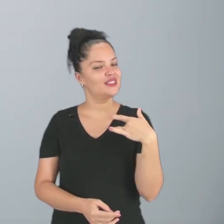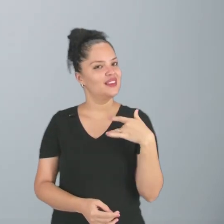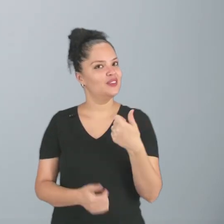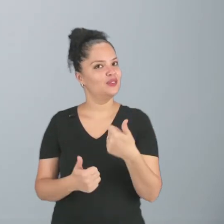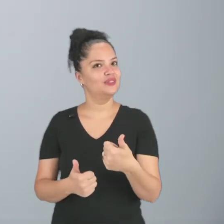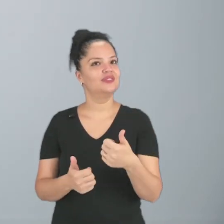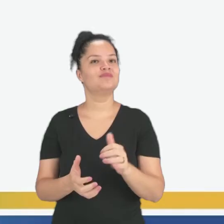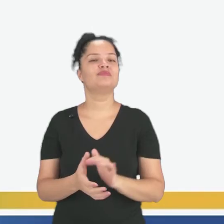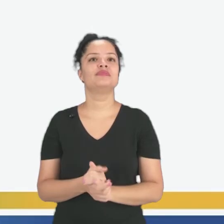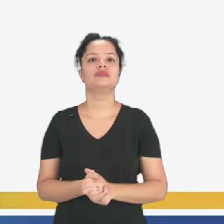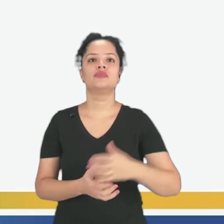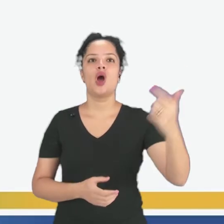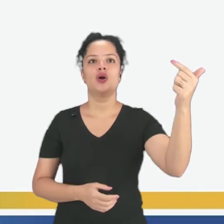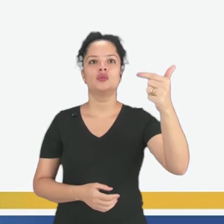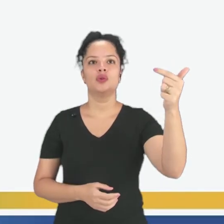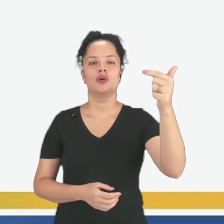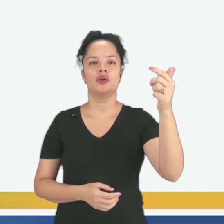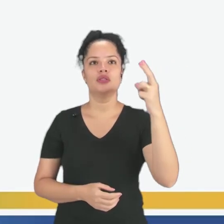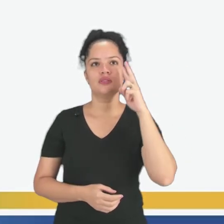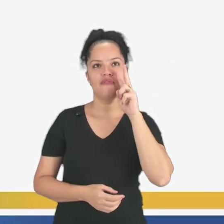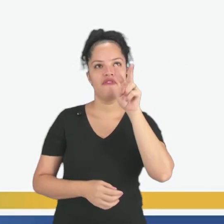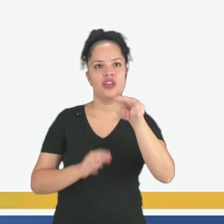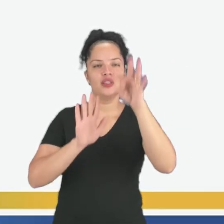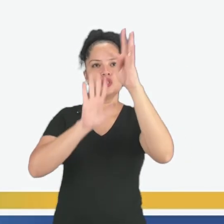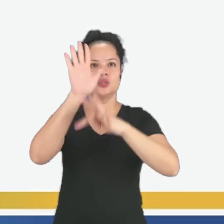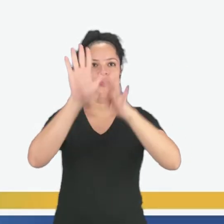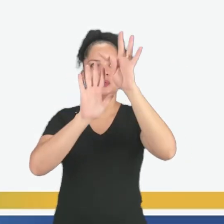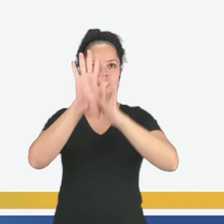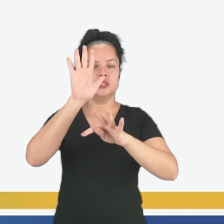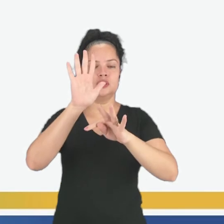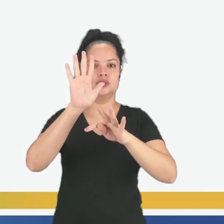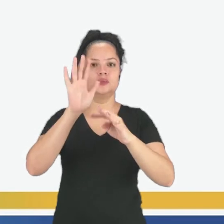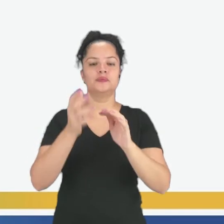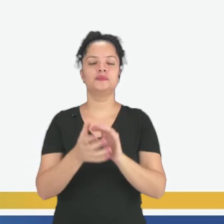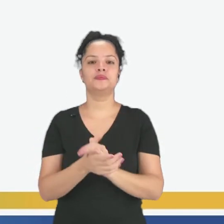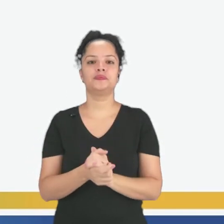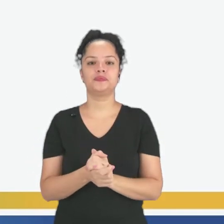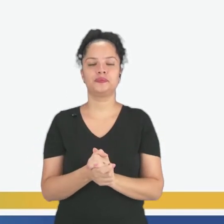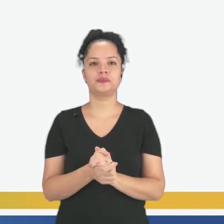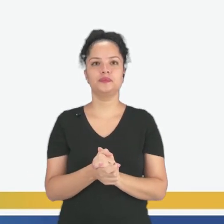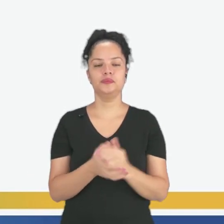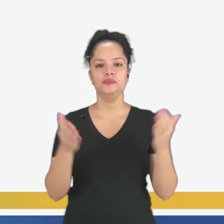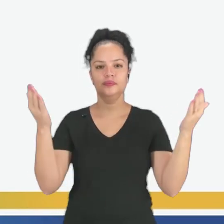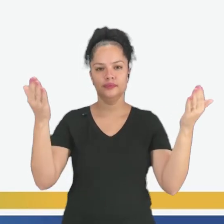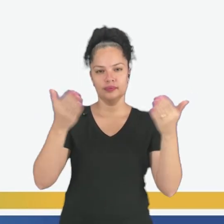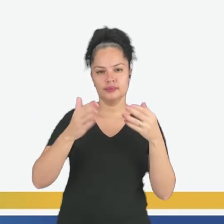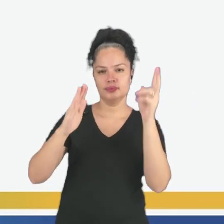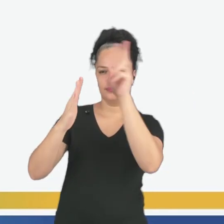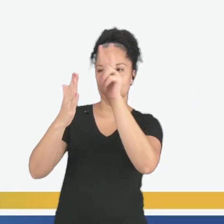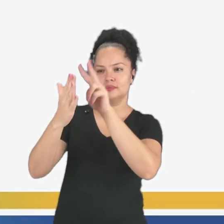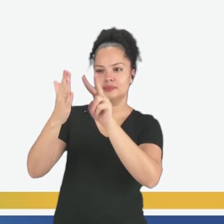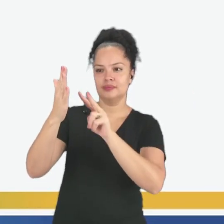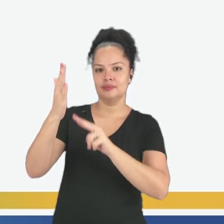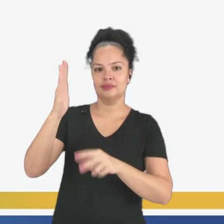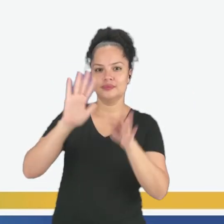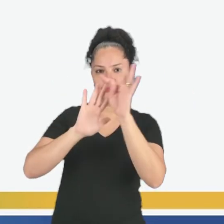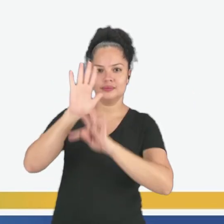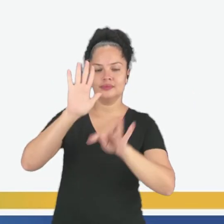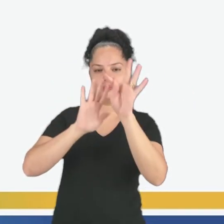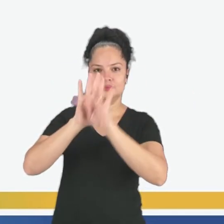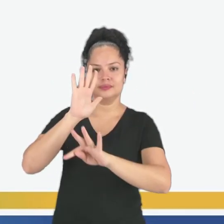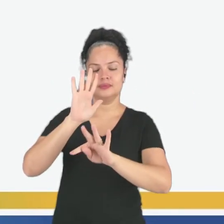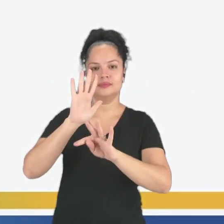Na questão 2 nós temos, acompanhe a leitura do texto abaixo. Então nós vamos fazer a leitura desse texto, pessoal, que vai falar um pouquinho mais sobre essa